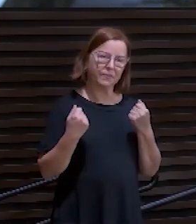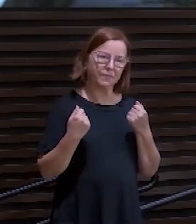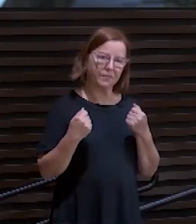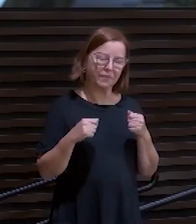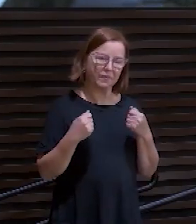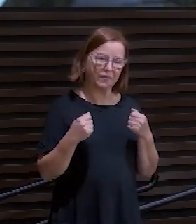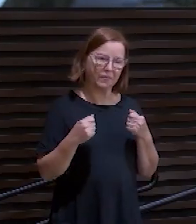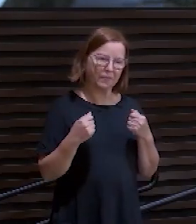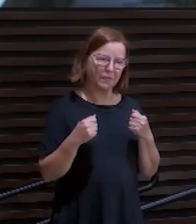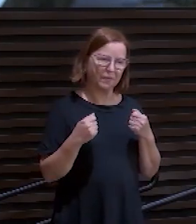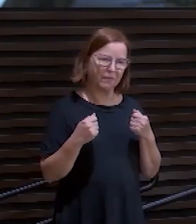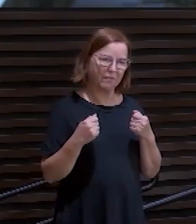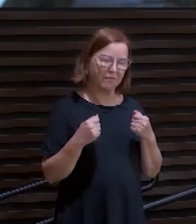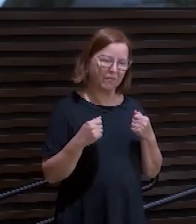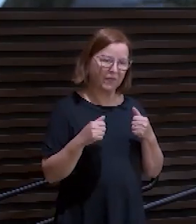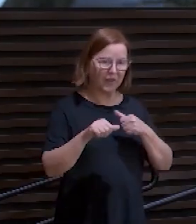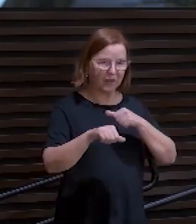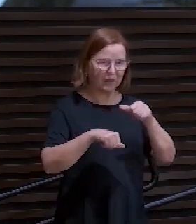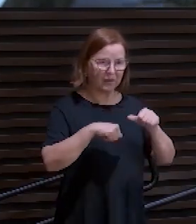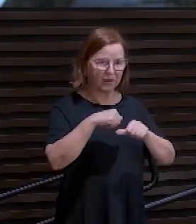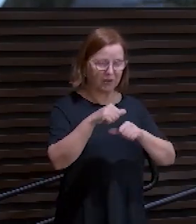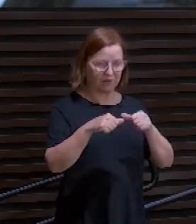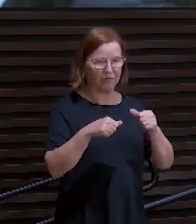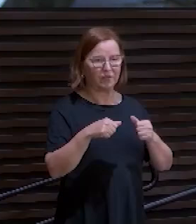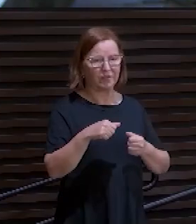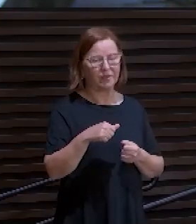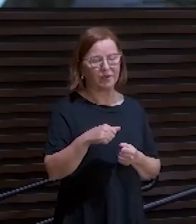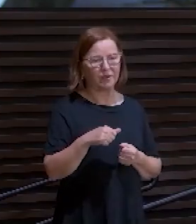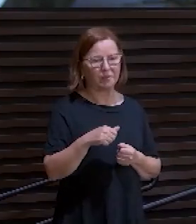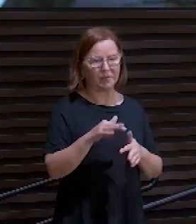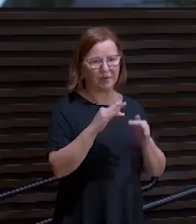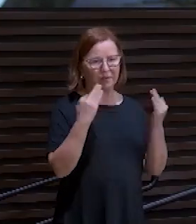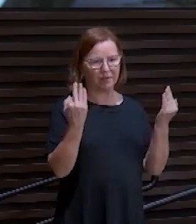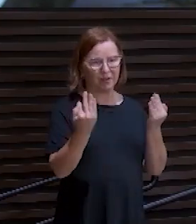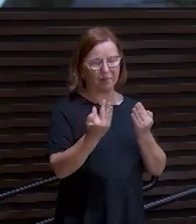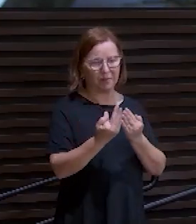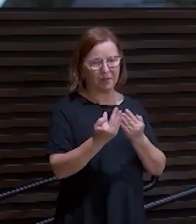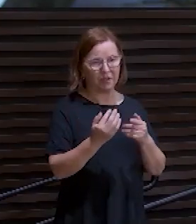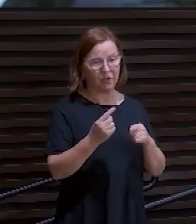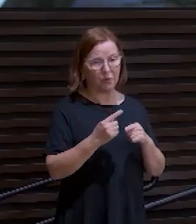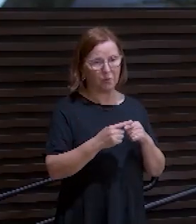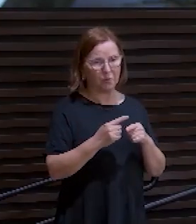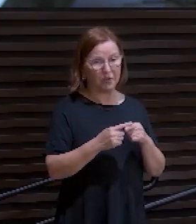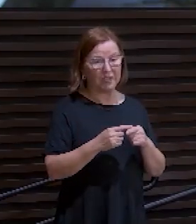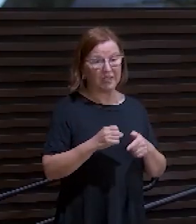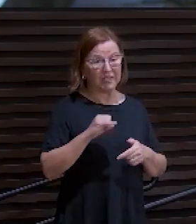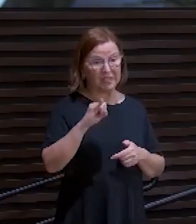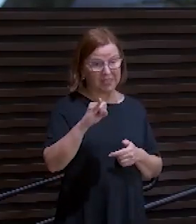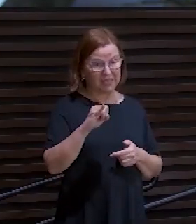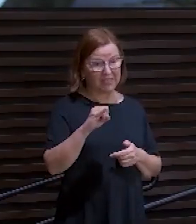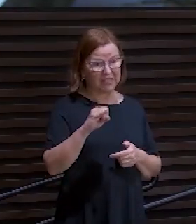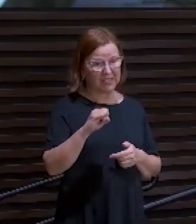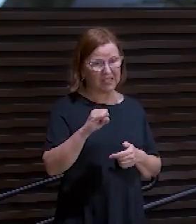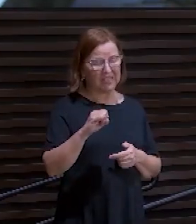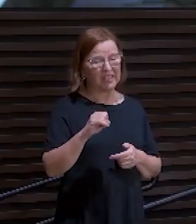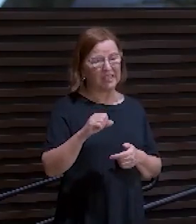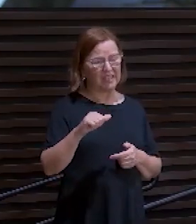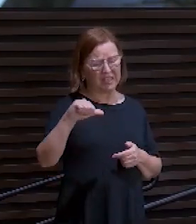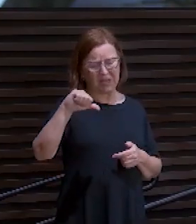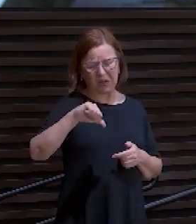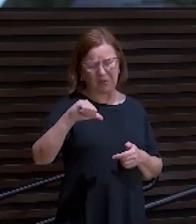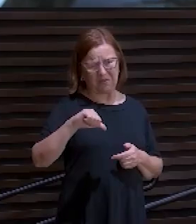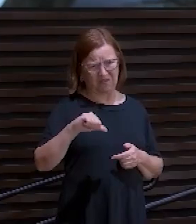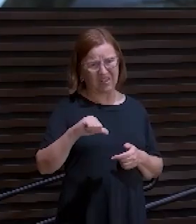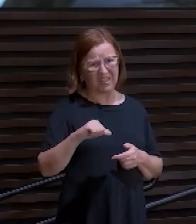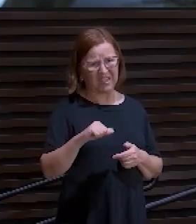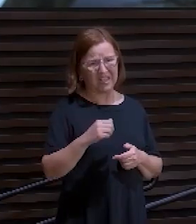na palavra, mas um novo. Porque já é tão ruim viver nessa casa, eu preciso de um significado para me manter dentro